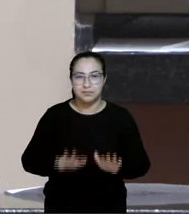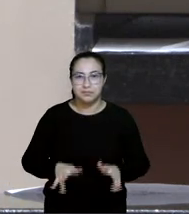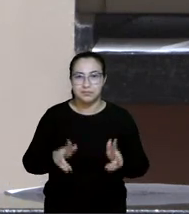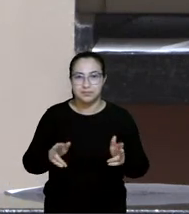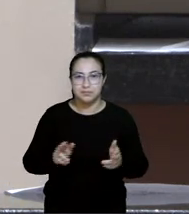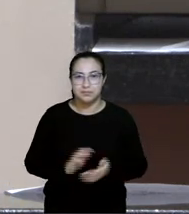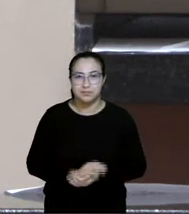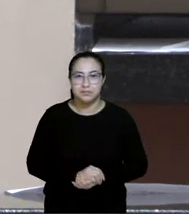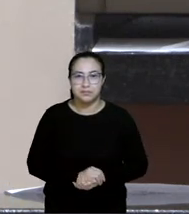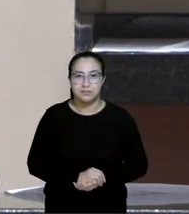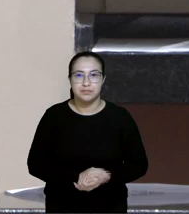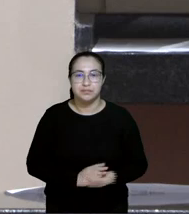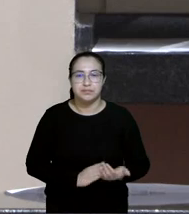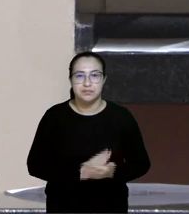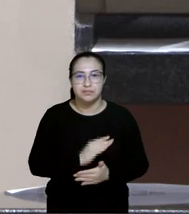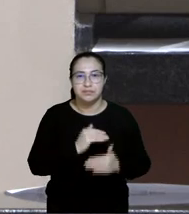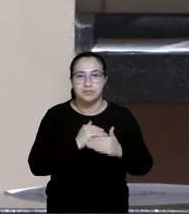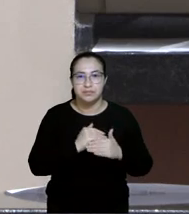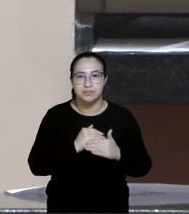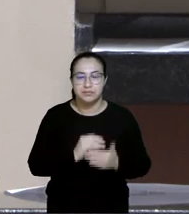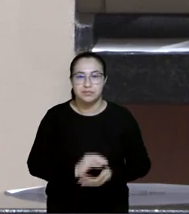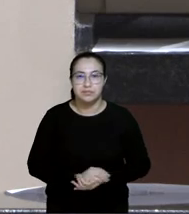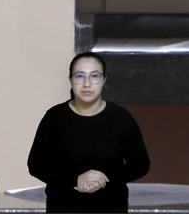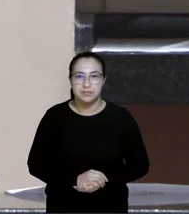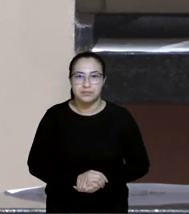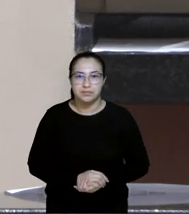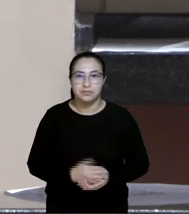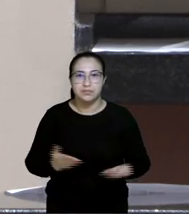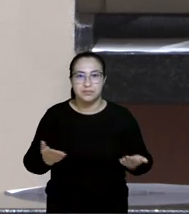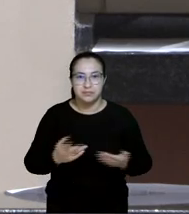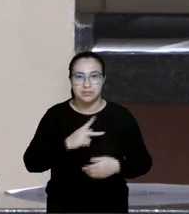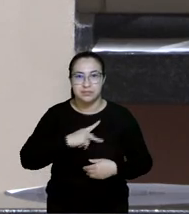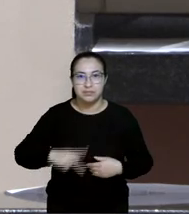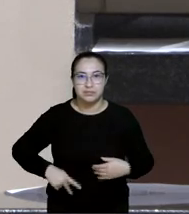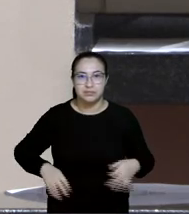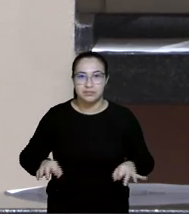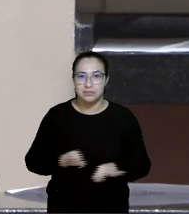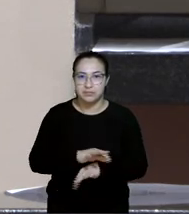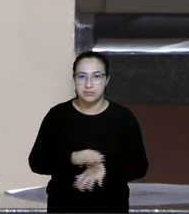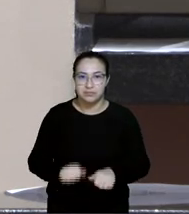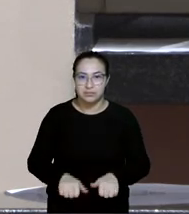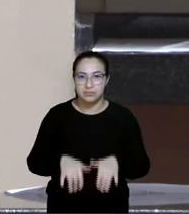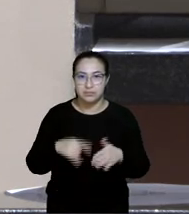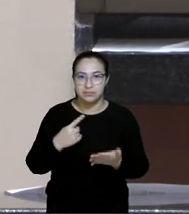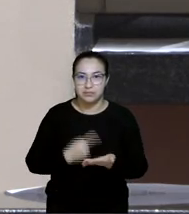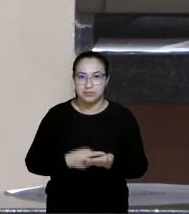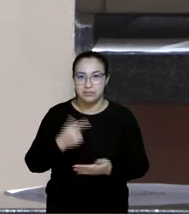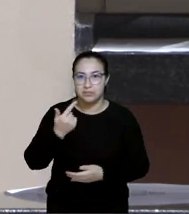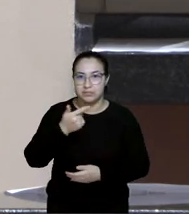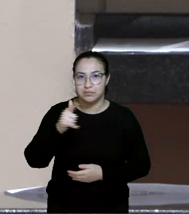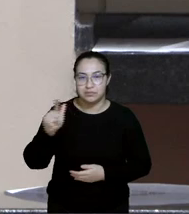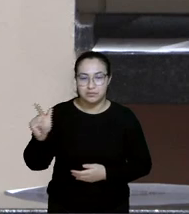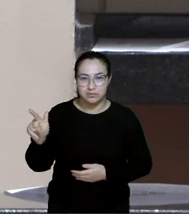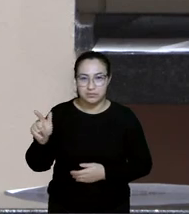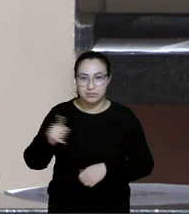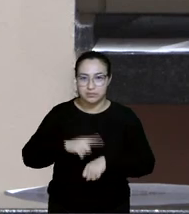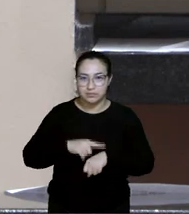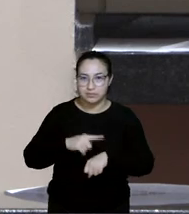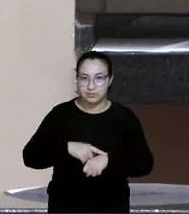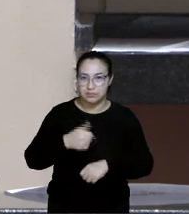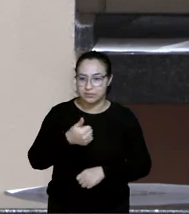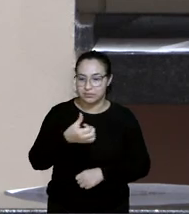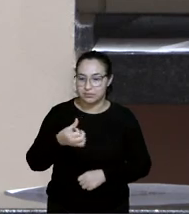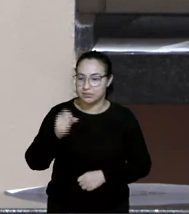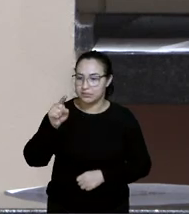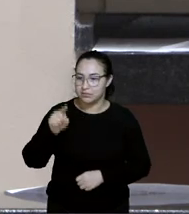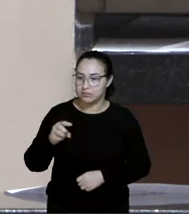como se encontram. Aprovado por unanimidade. Esta presidência encerra a presente sessão e convoca outra sessão extraordinária para as 16 horas